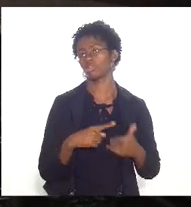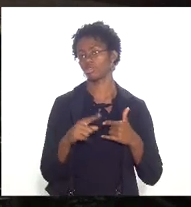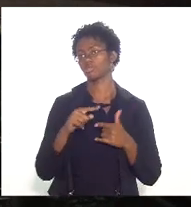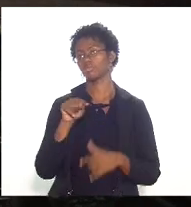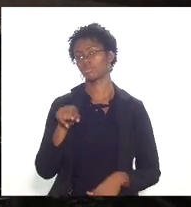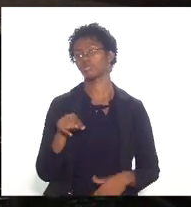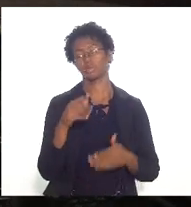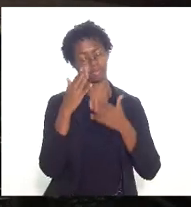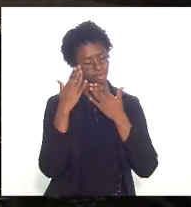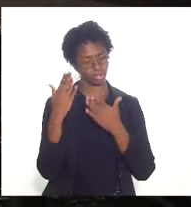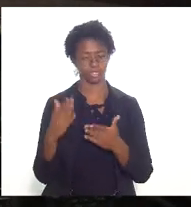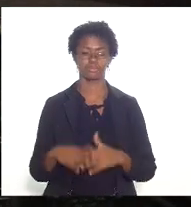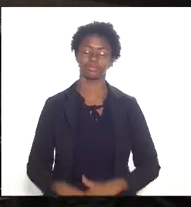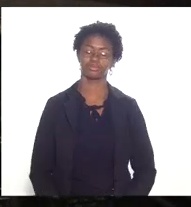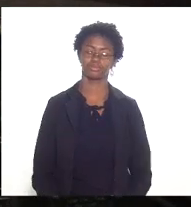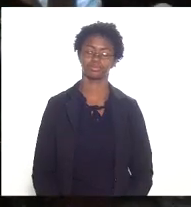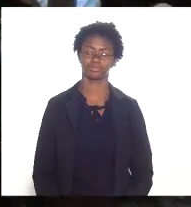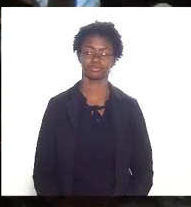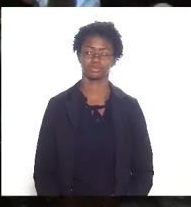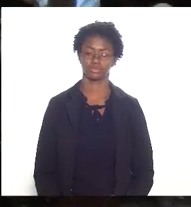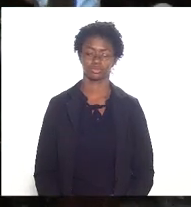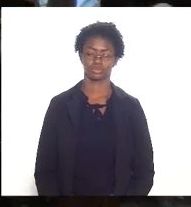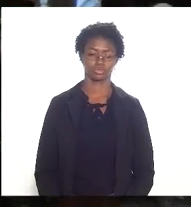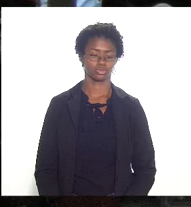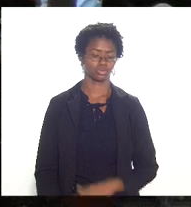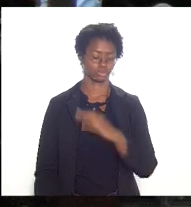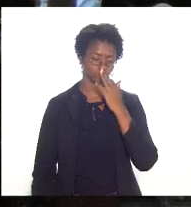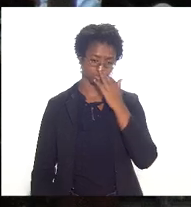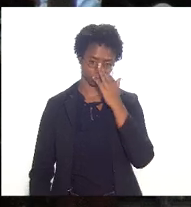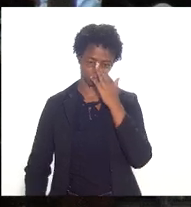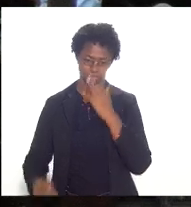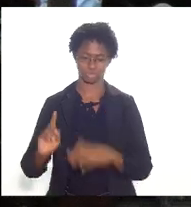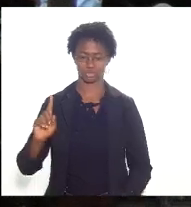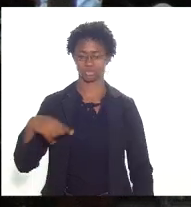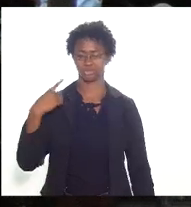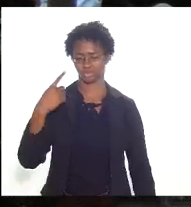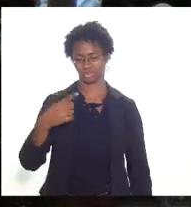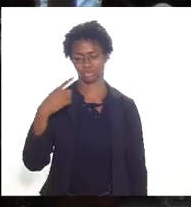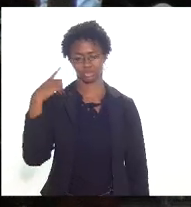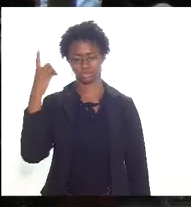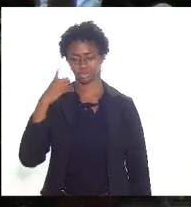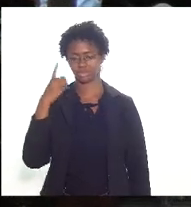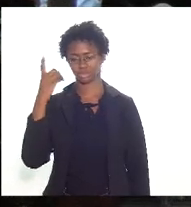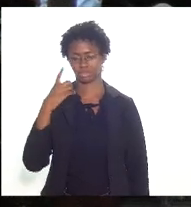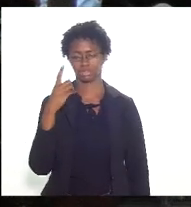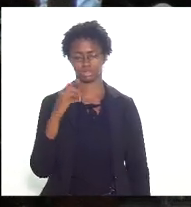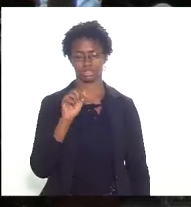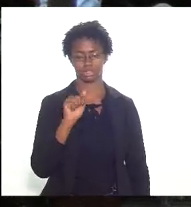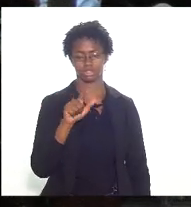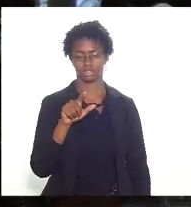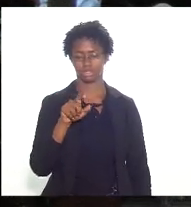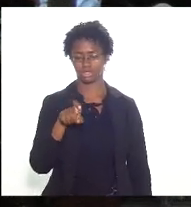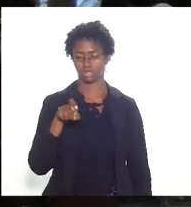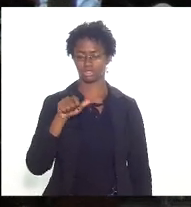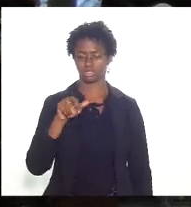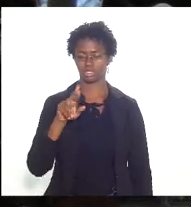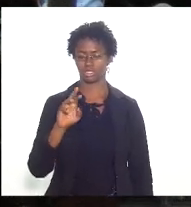esse programa Muito obrigado o próximo orador escrita o deputado Alexandre Freitas